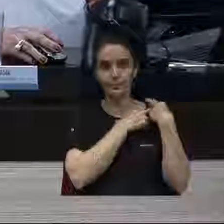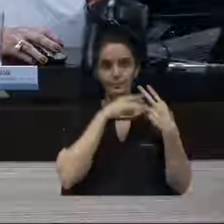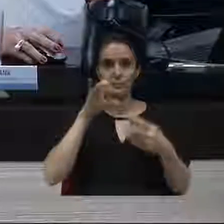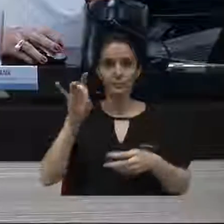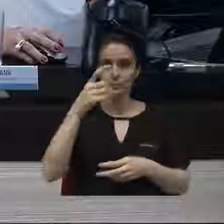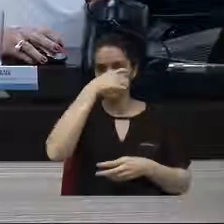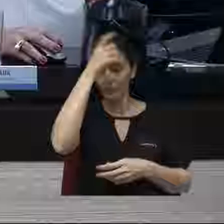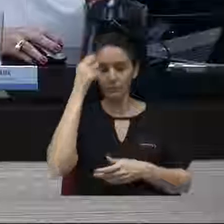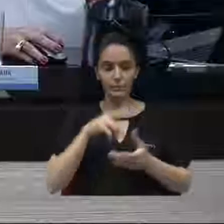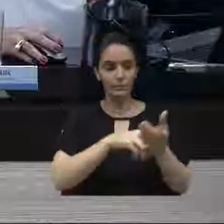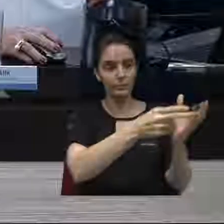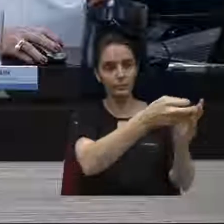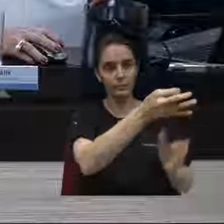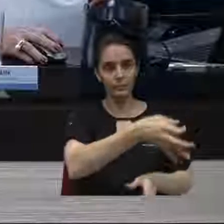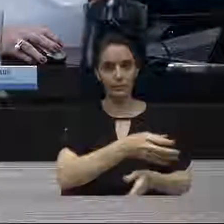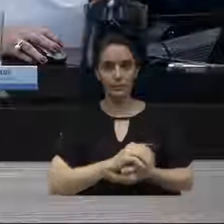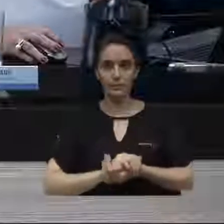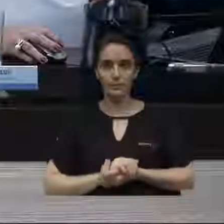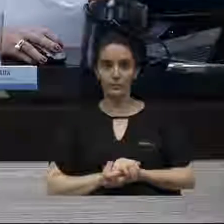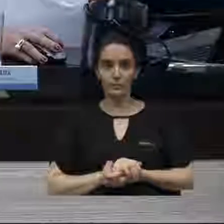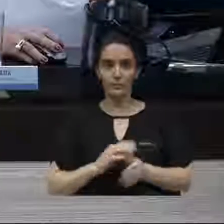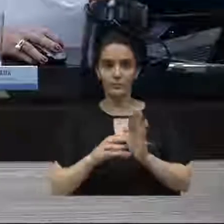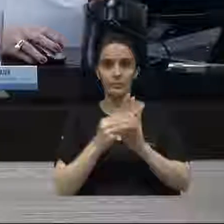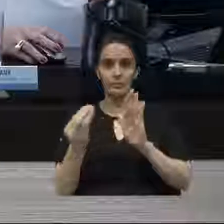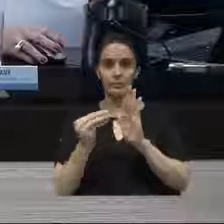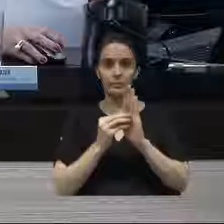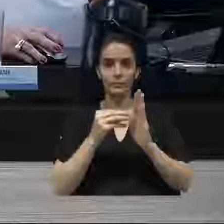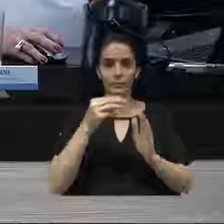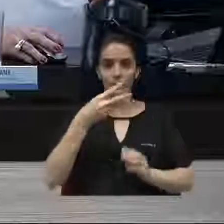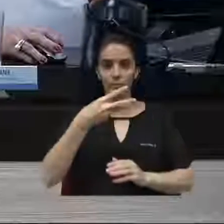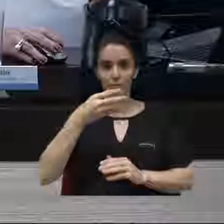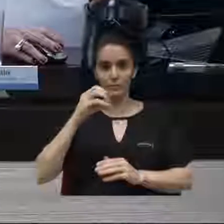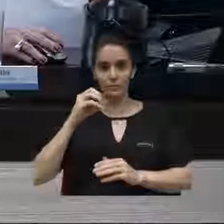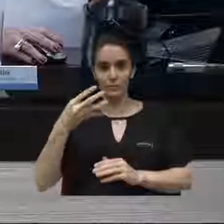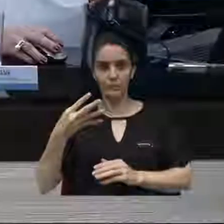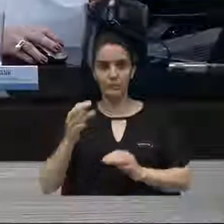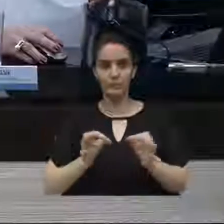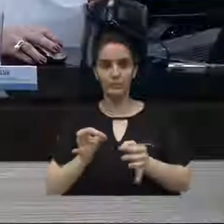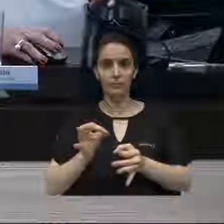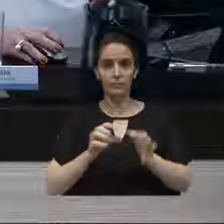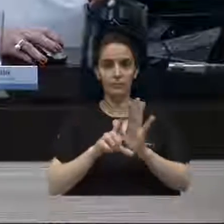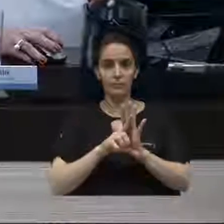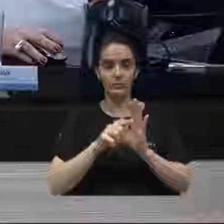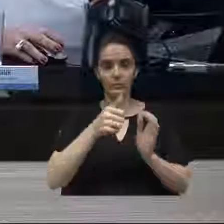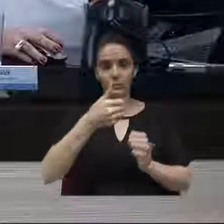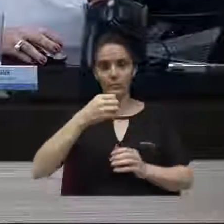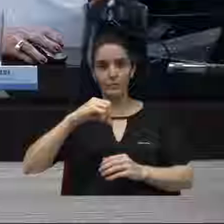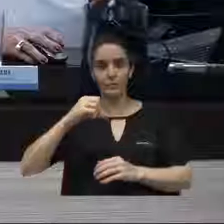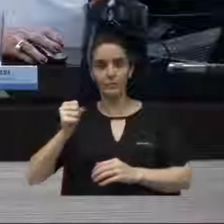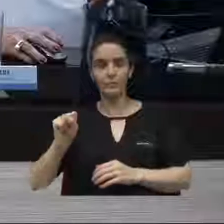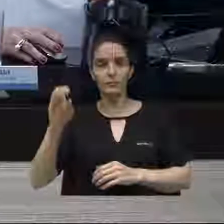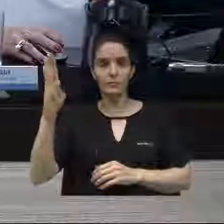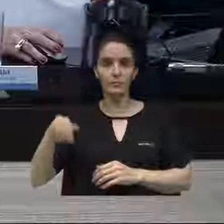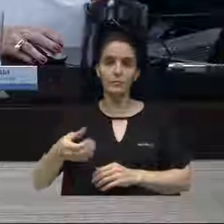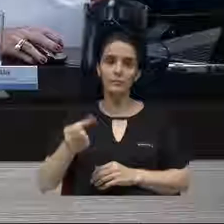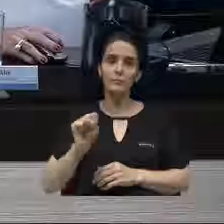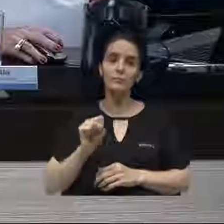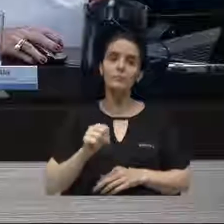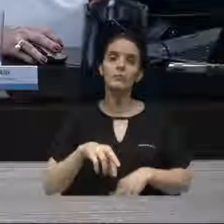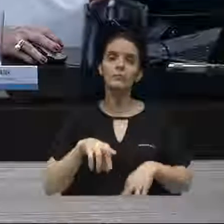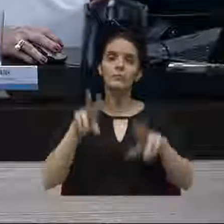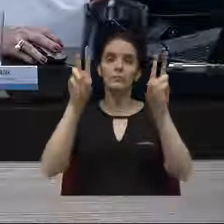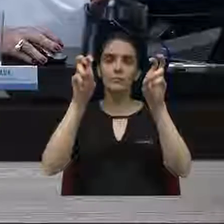Barbosa. Encaminhe-se às comissões competentes. Emenda número 304 ao projeto de lei 198/2018.